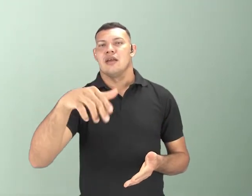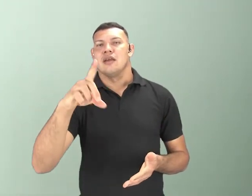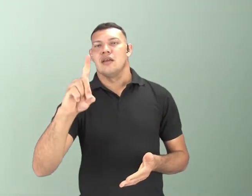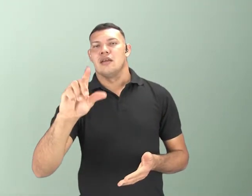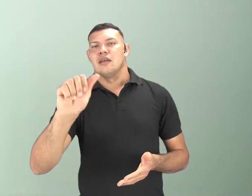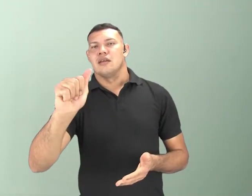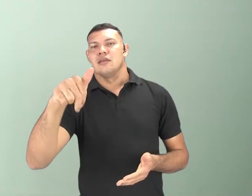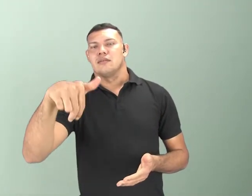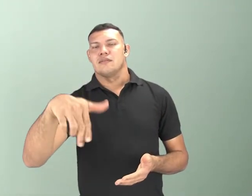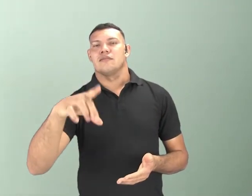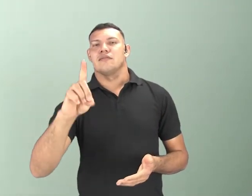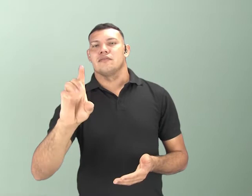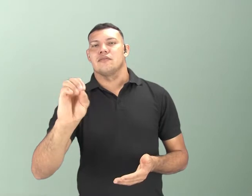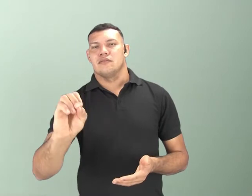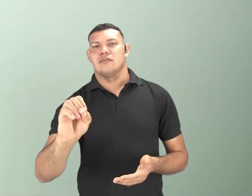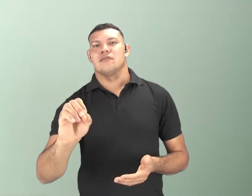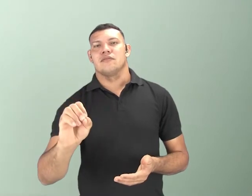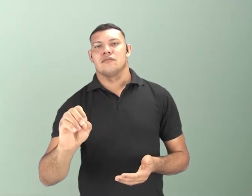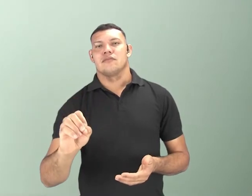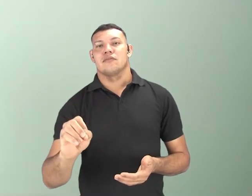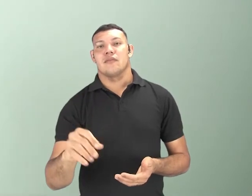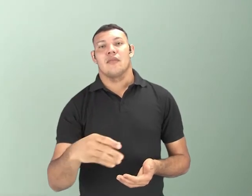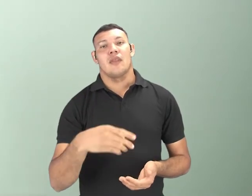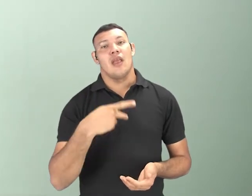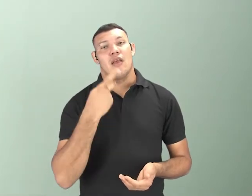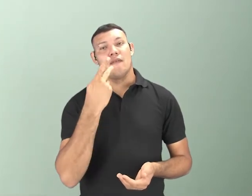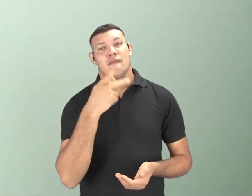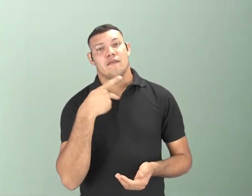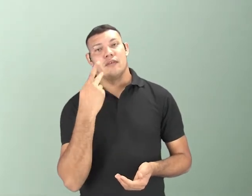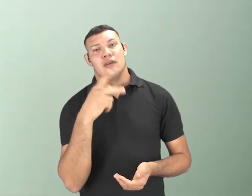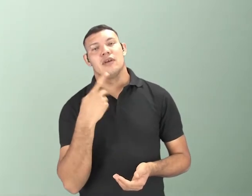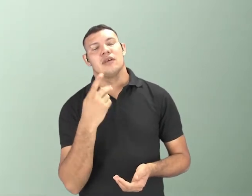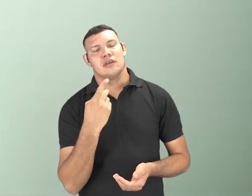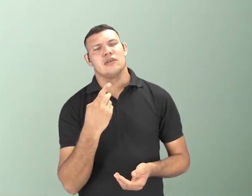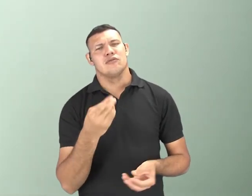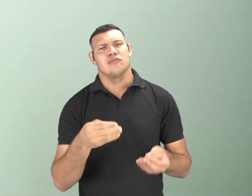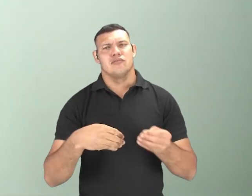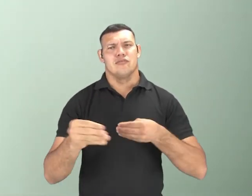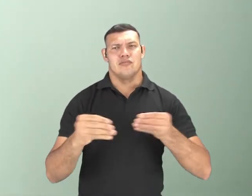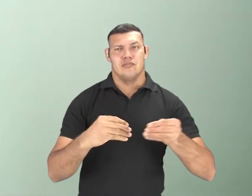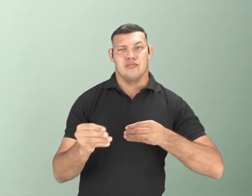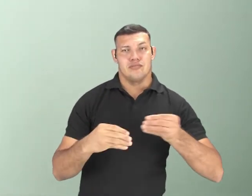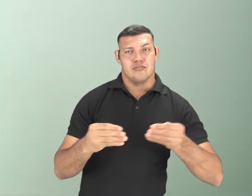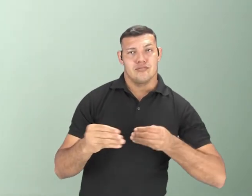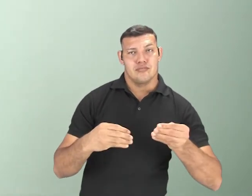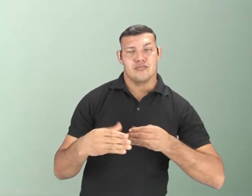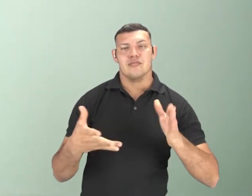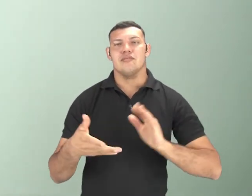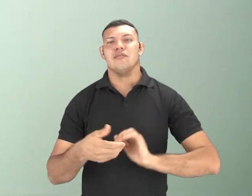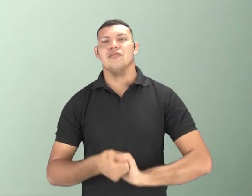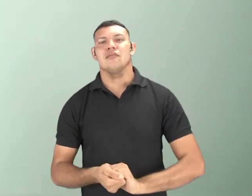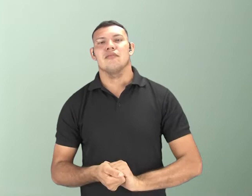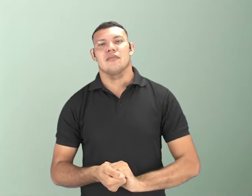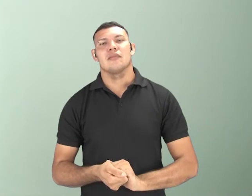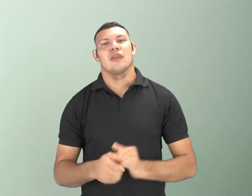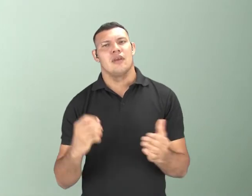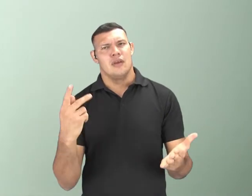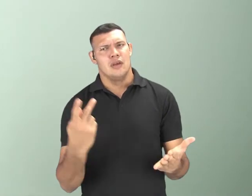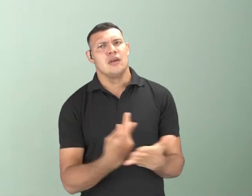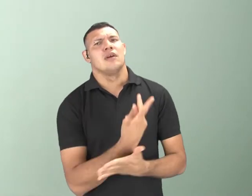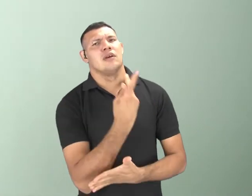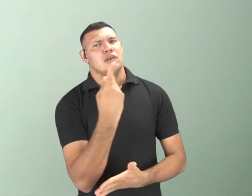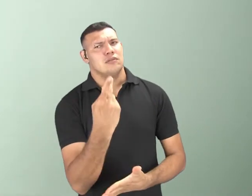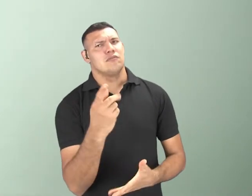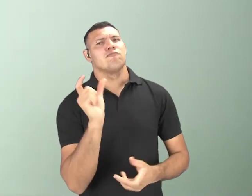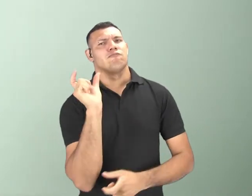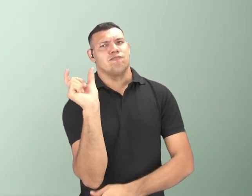andando. Então, a fala, ela nos dá essa flexibilidade. Então, é isso que vai acontecer aqui